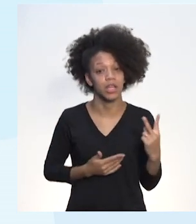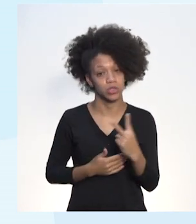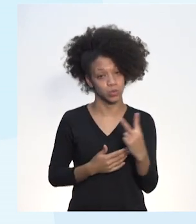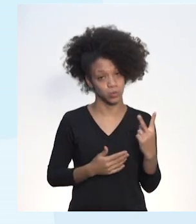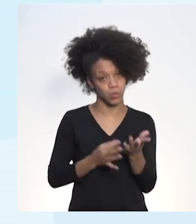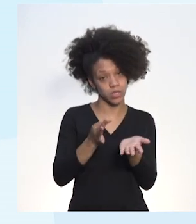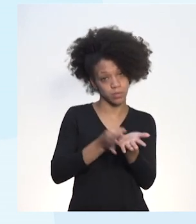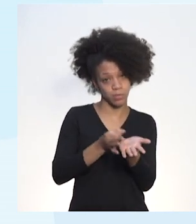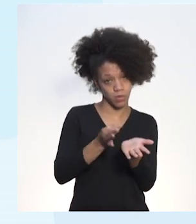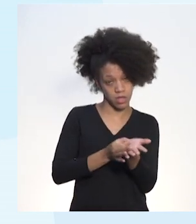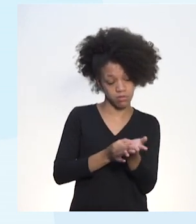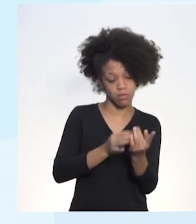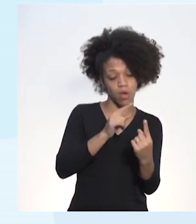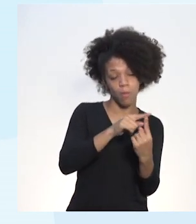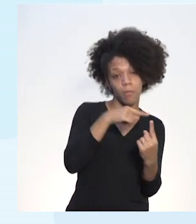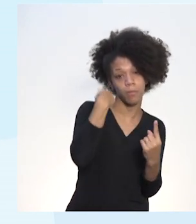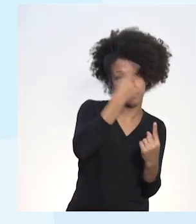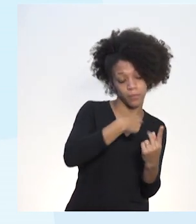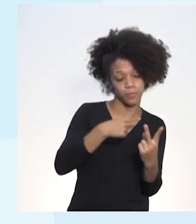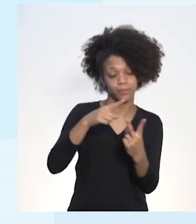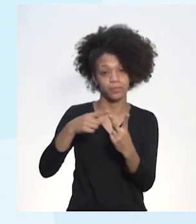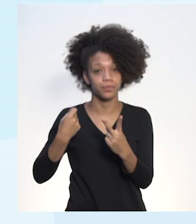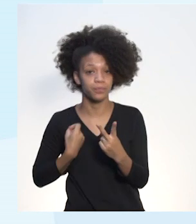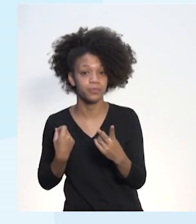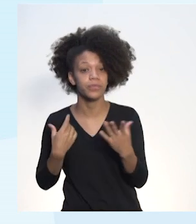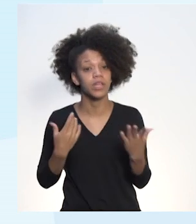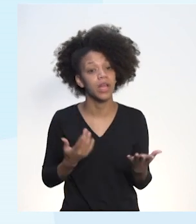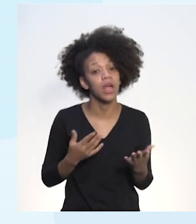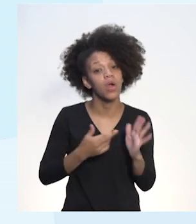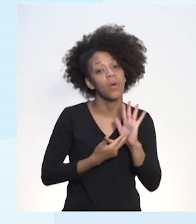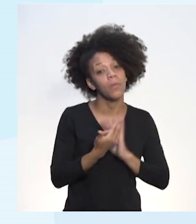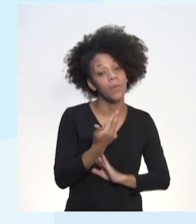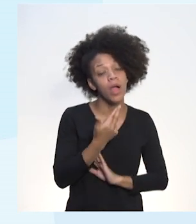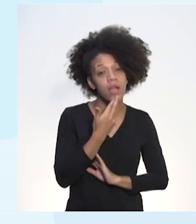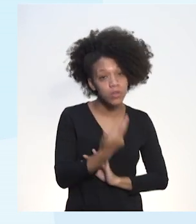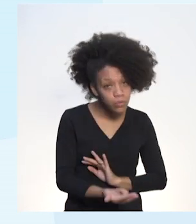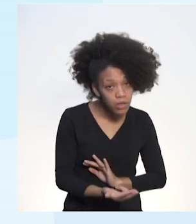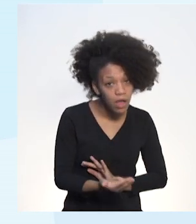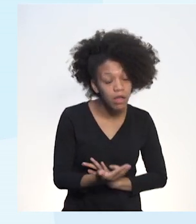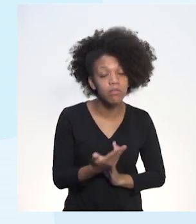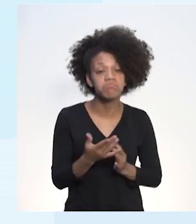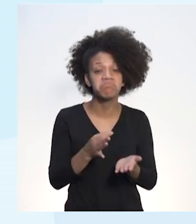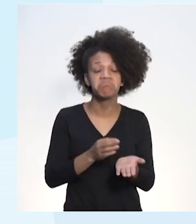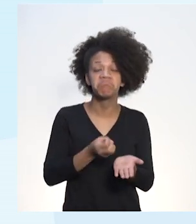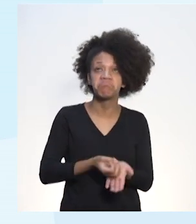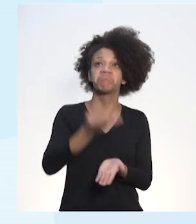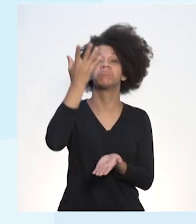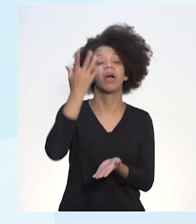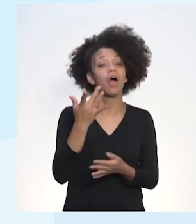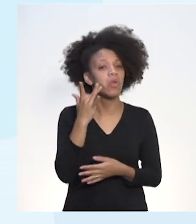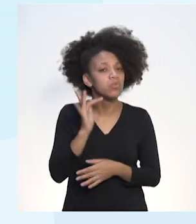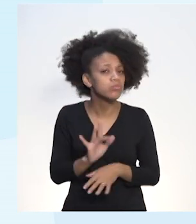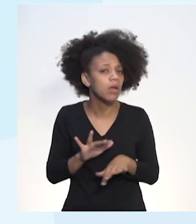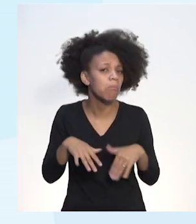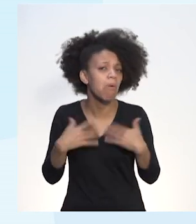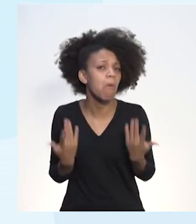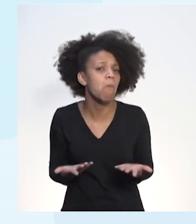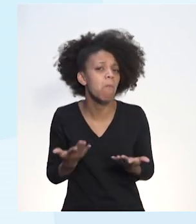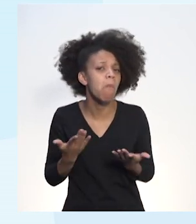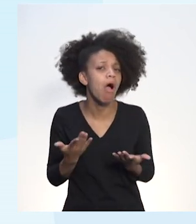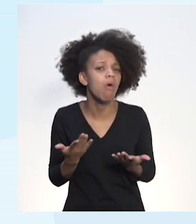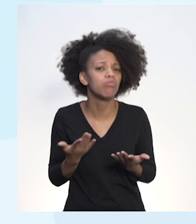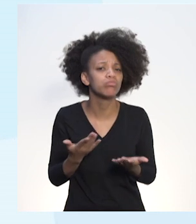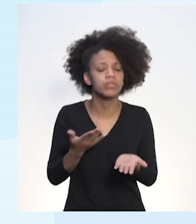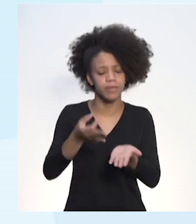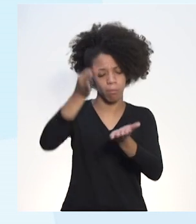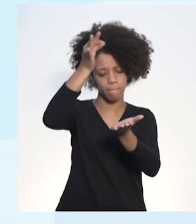uma das duas faces será obtida como resultado do lançamento, a gente não sabe antes qual delas que vai ser, que é o que eu